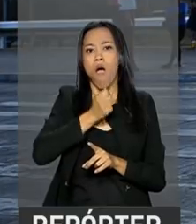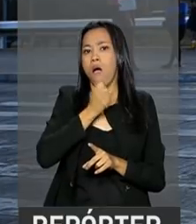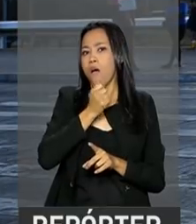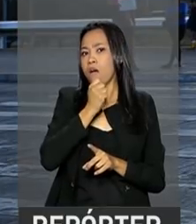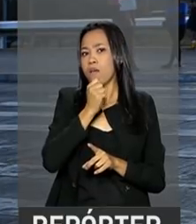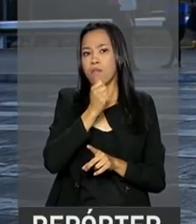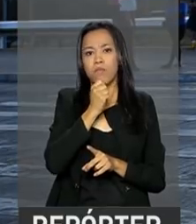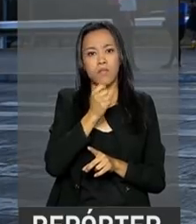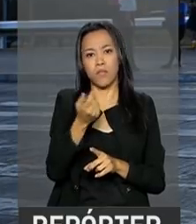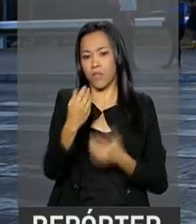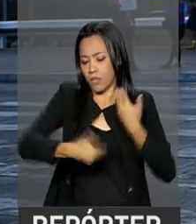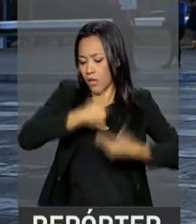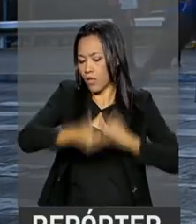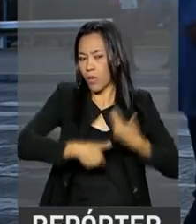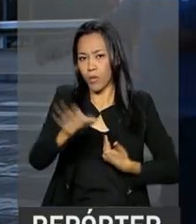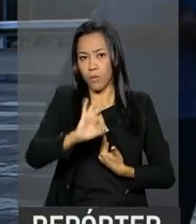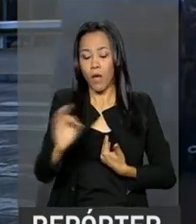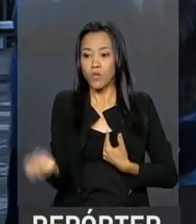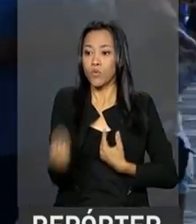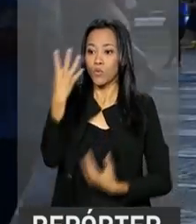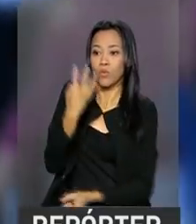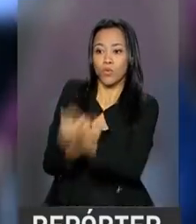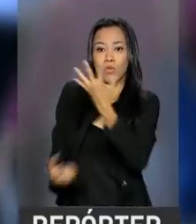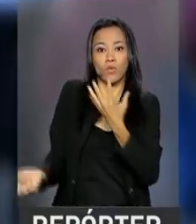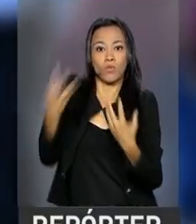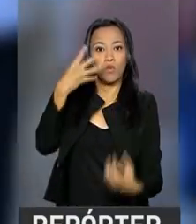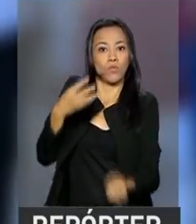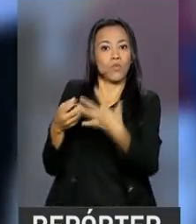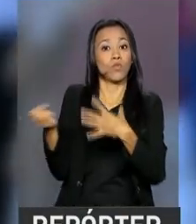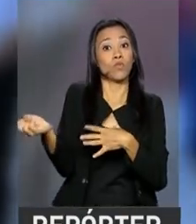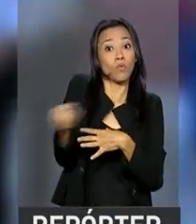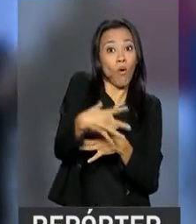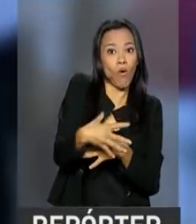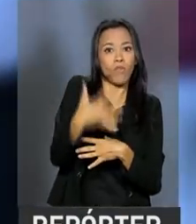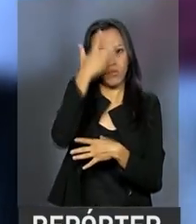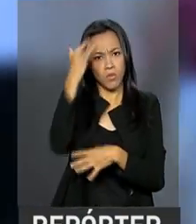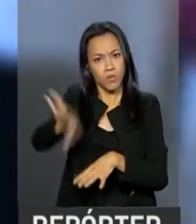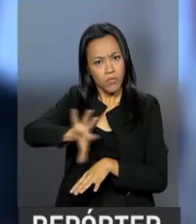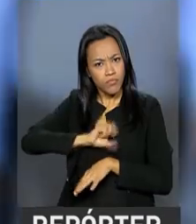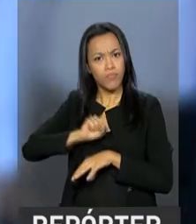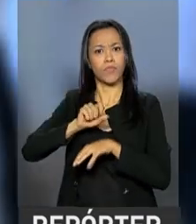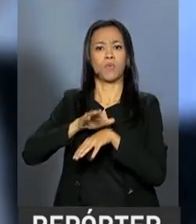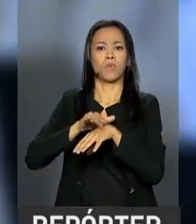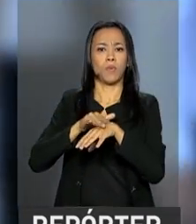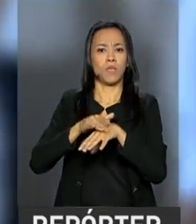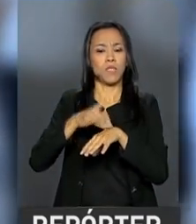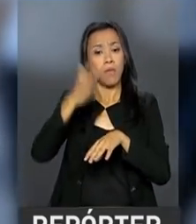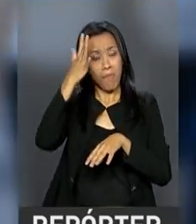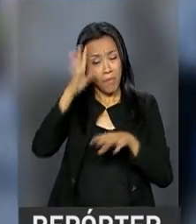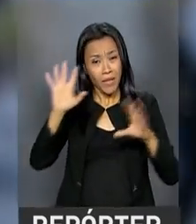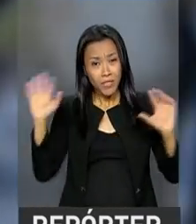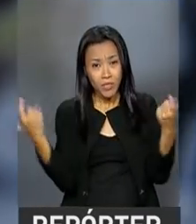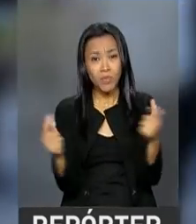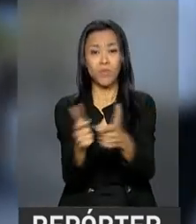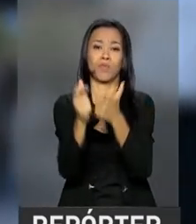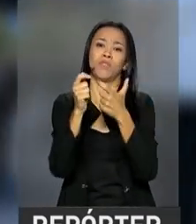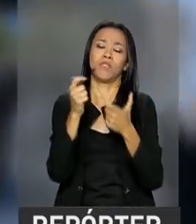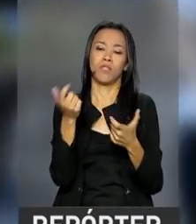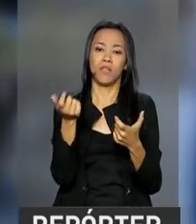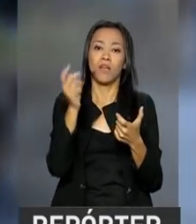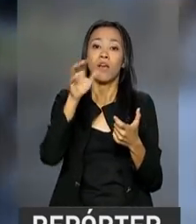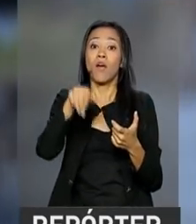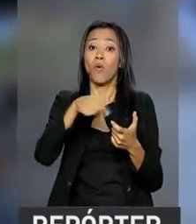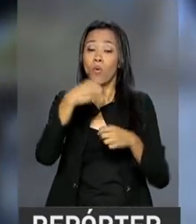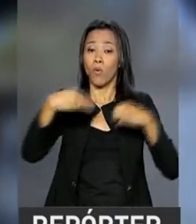de 40 mil casos novos no brasil para diminuir o número de infectados o ministério da saúde adotou